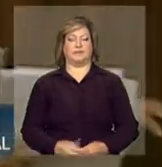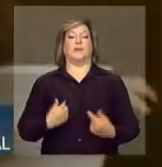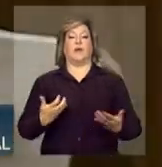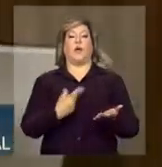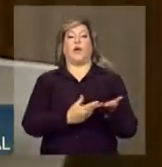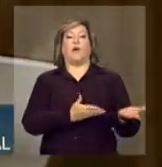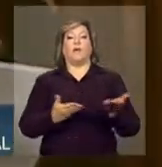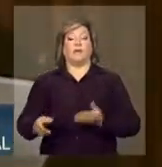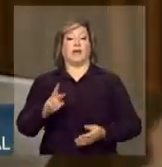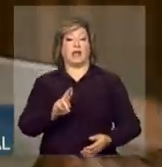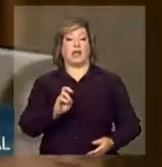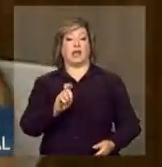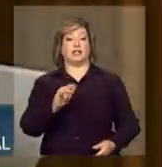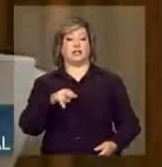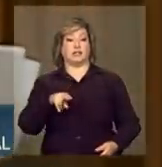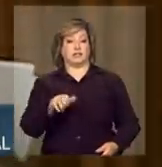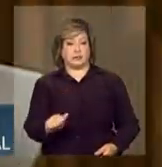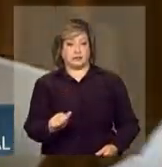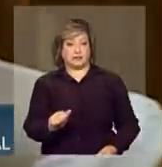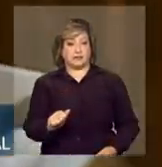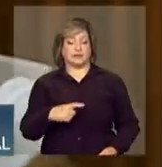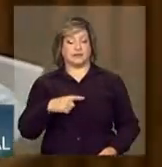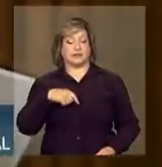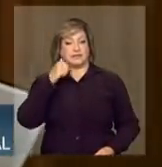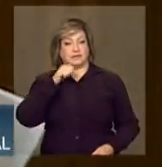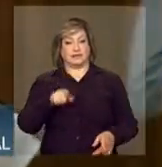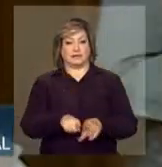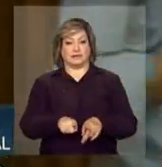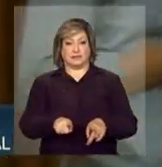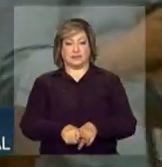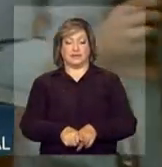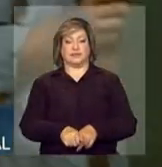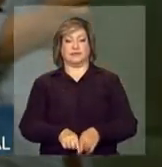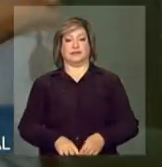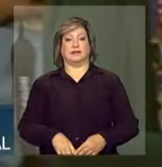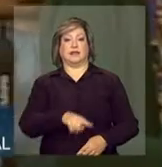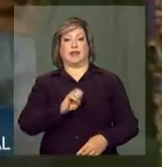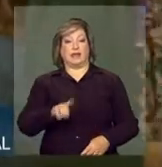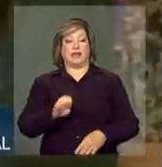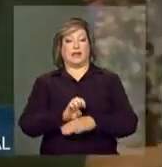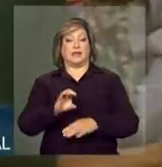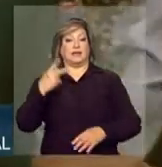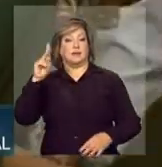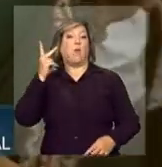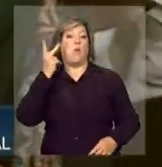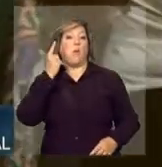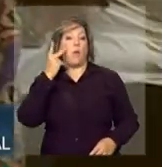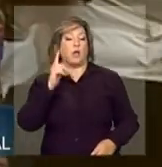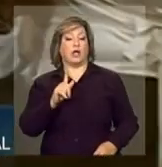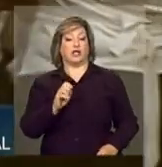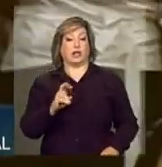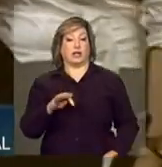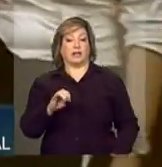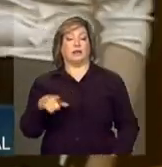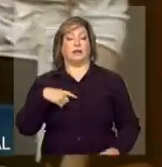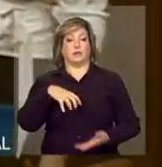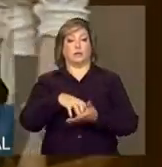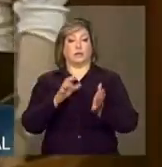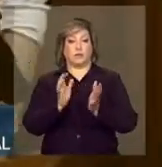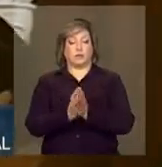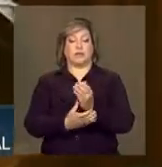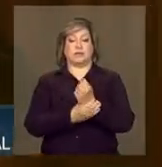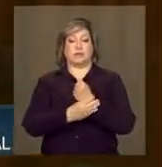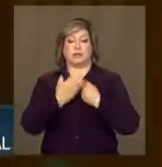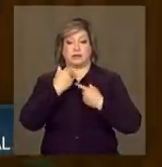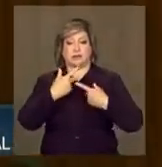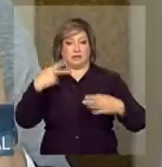convidar a Regina Praciano, que é do Estado do Ceará, gerente da Célula de Segurança Alimentar e